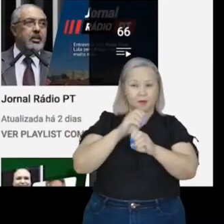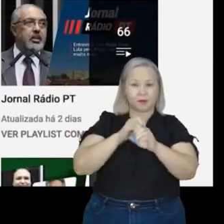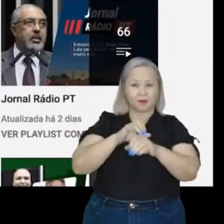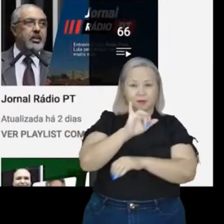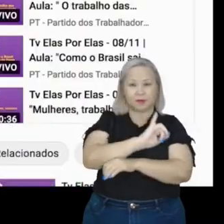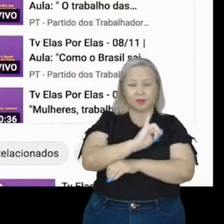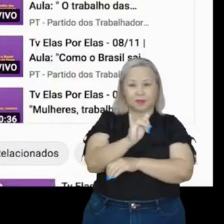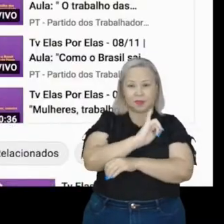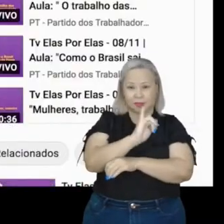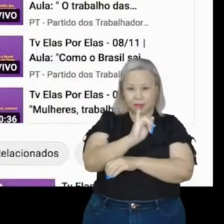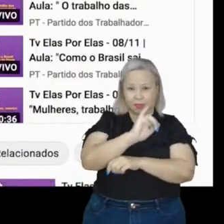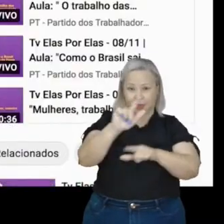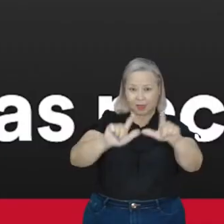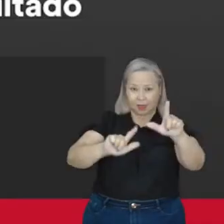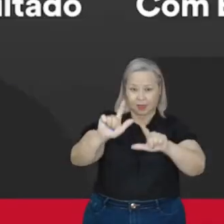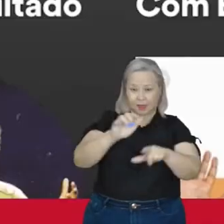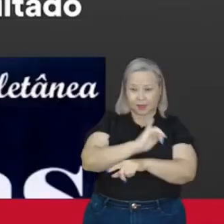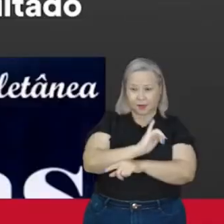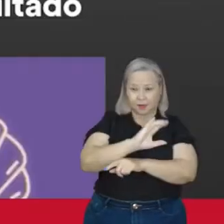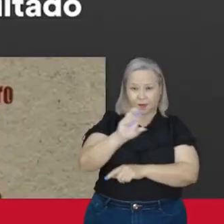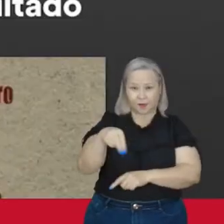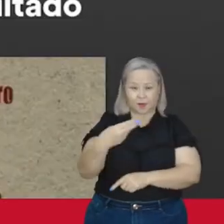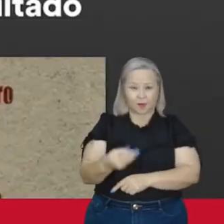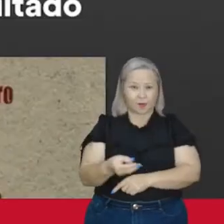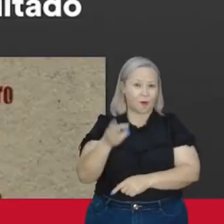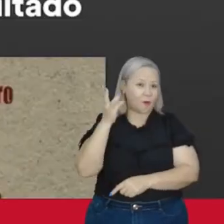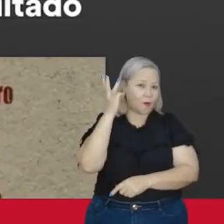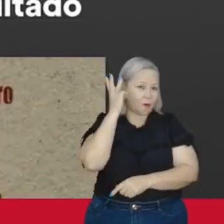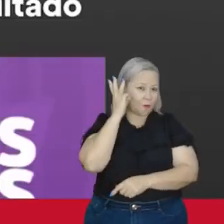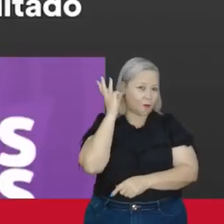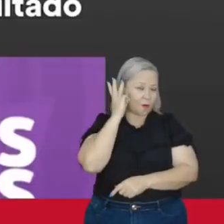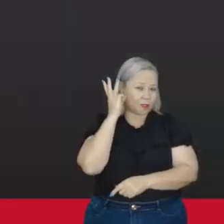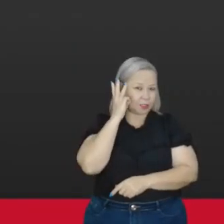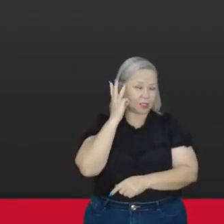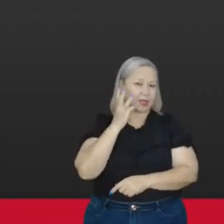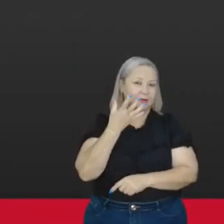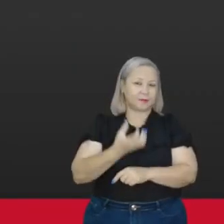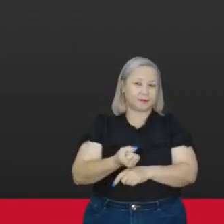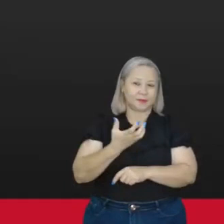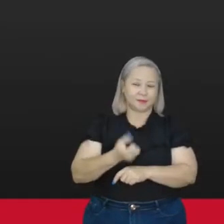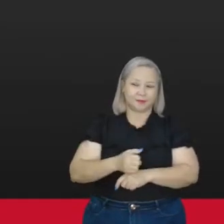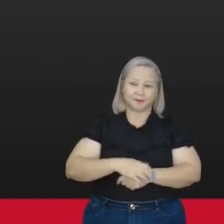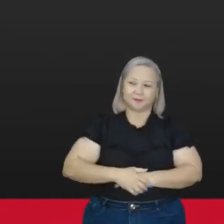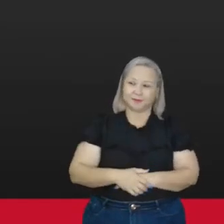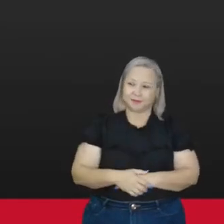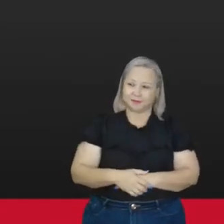canal da TV PT no YouTube ou em formato de podcast no Spotify.